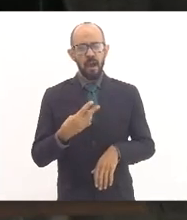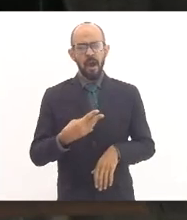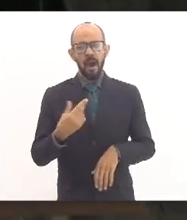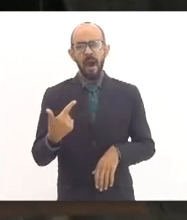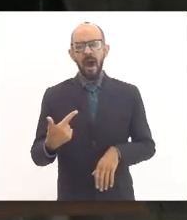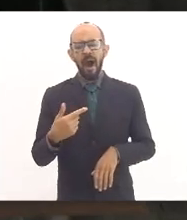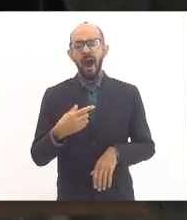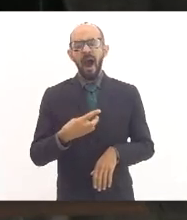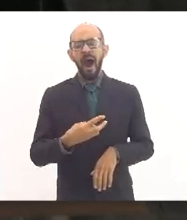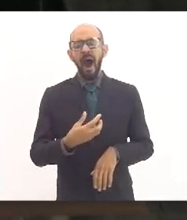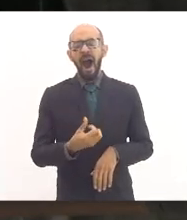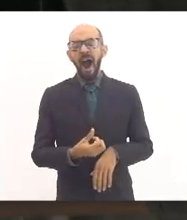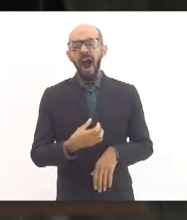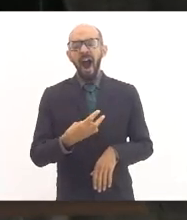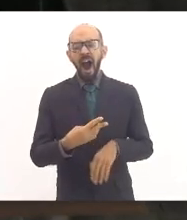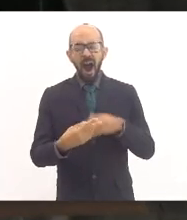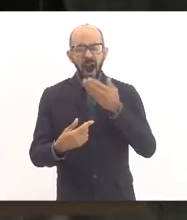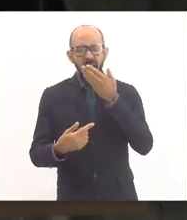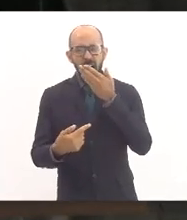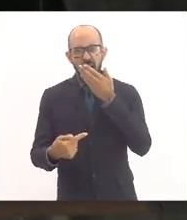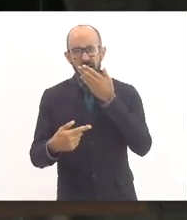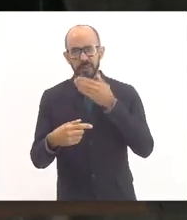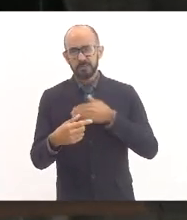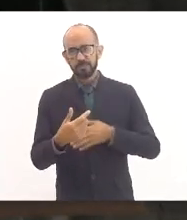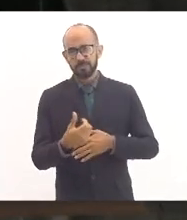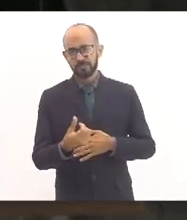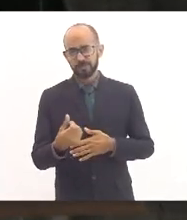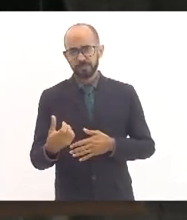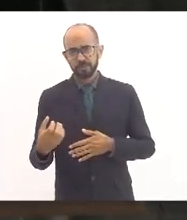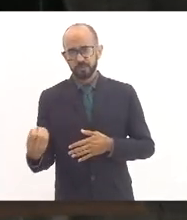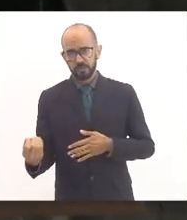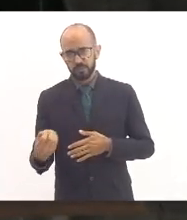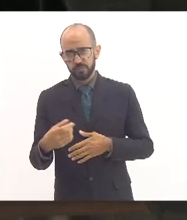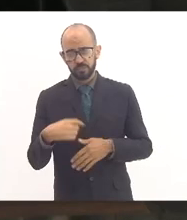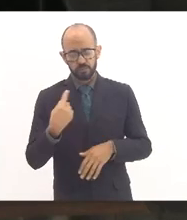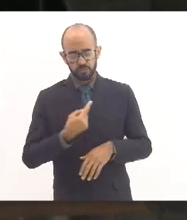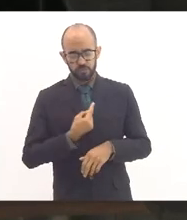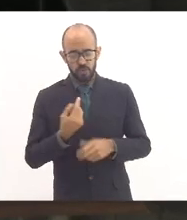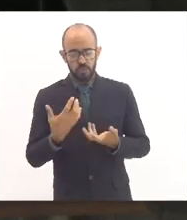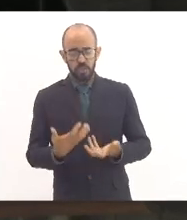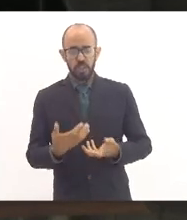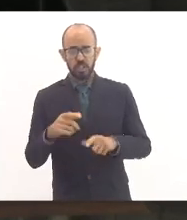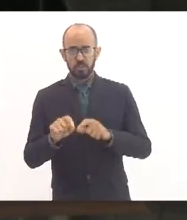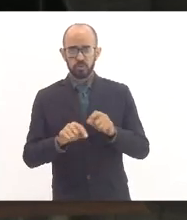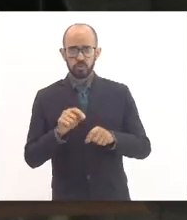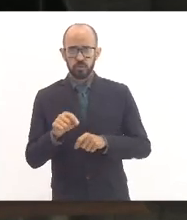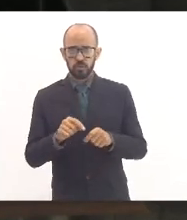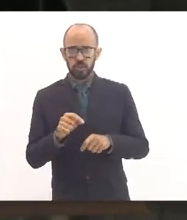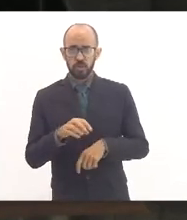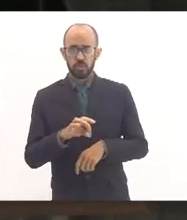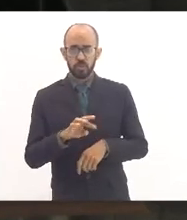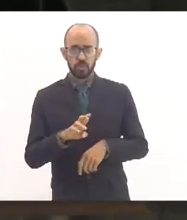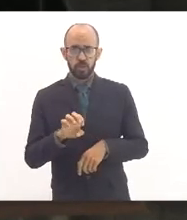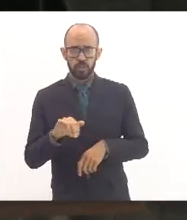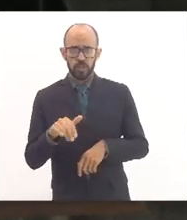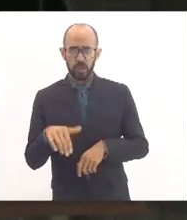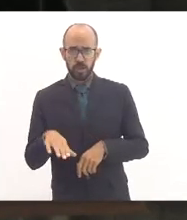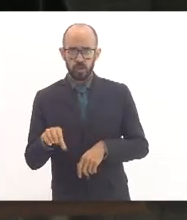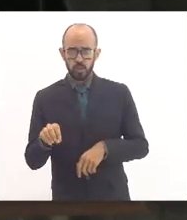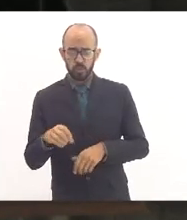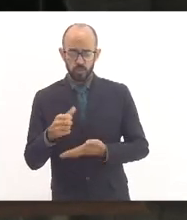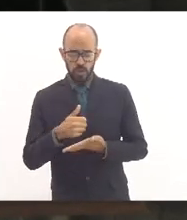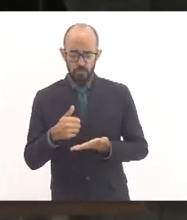sete e a 660 a gente defende juntamente com todas as outras categorias a incidência dos treinos sobre a base de cálculo